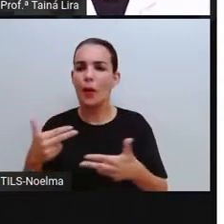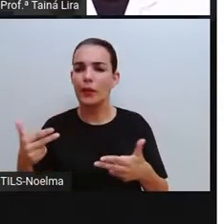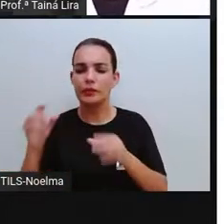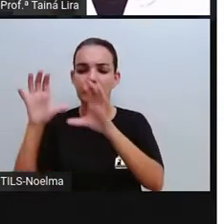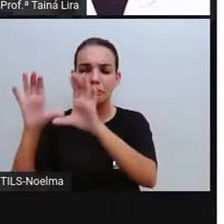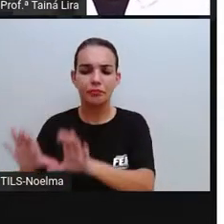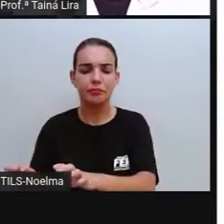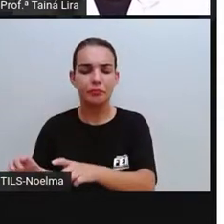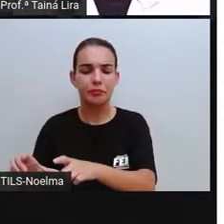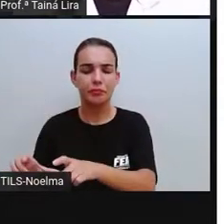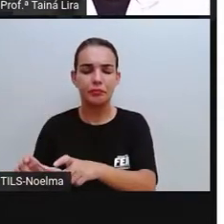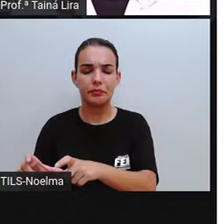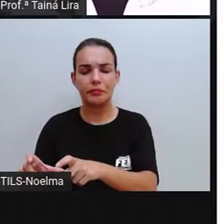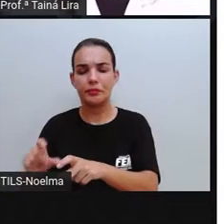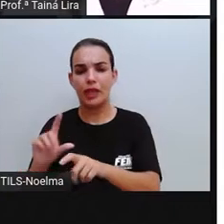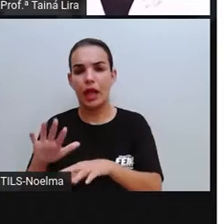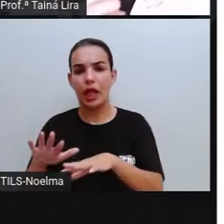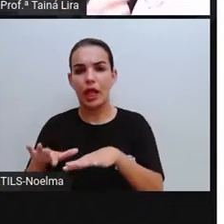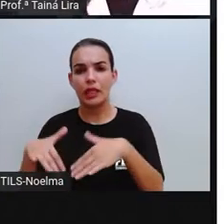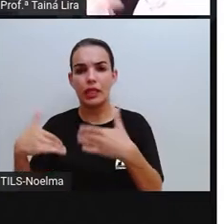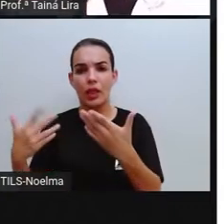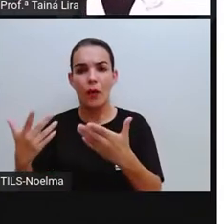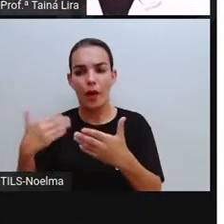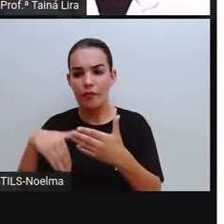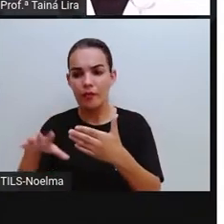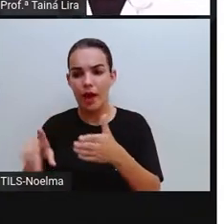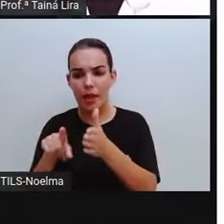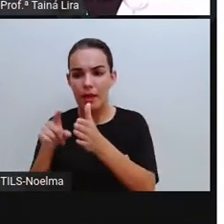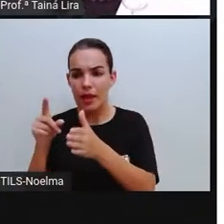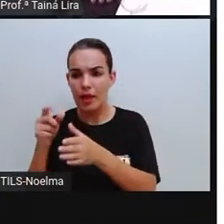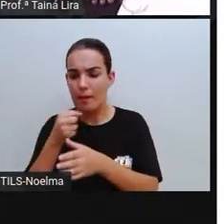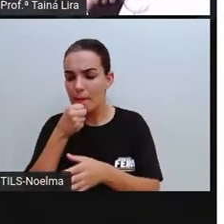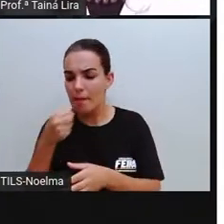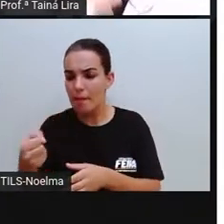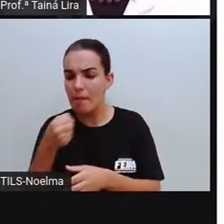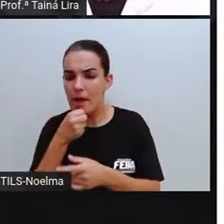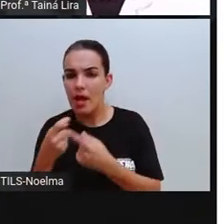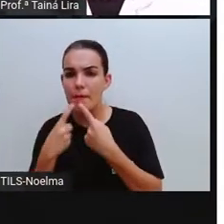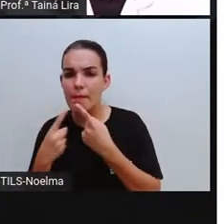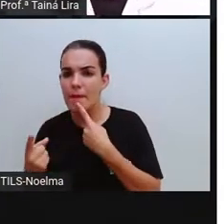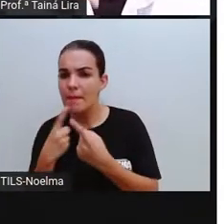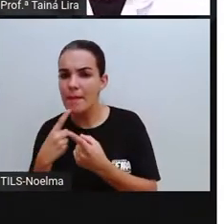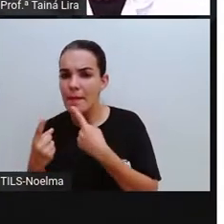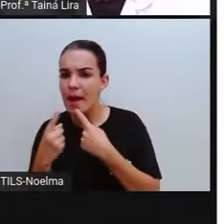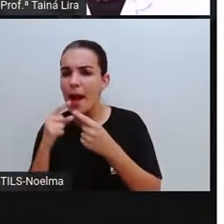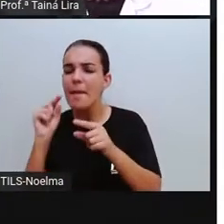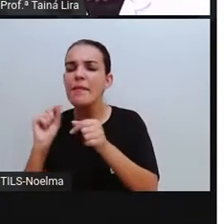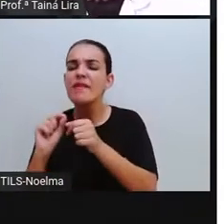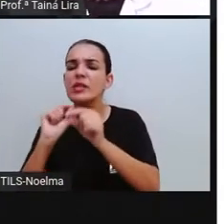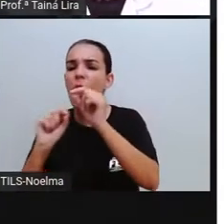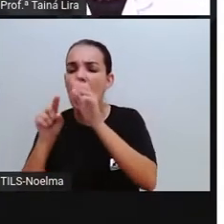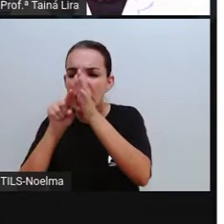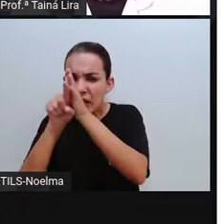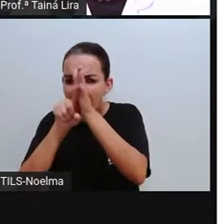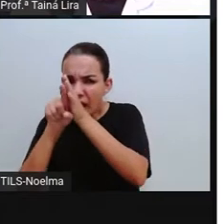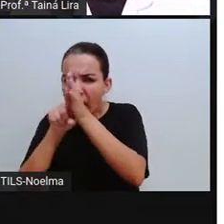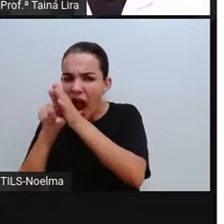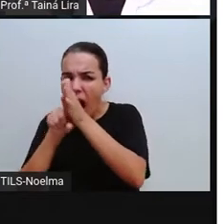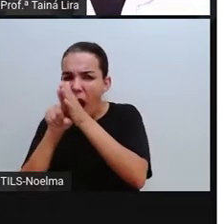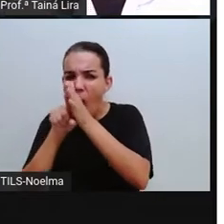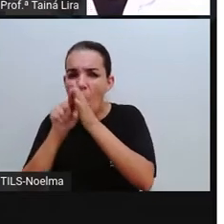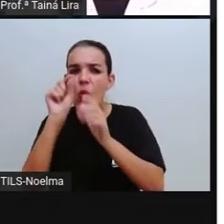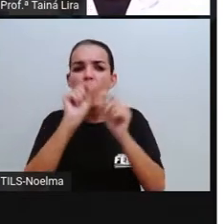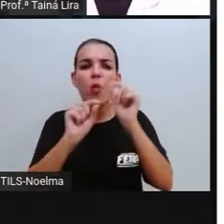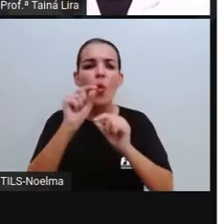tá? Então ele vai entrevistar as pessoas ali para investigar o que é que de fato aconteceu,